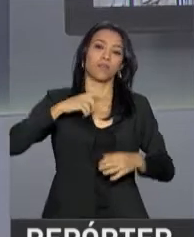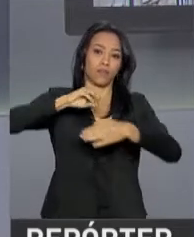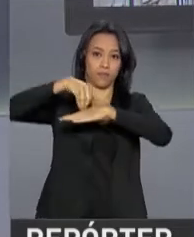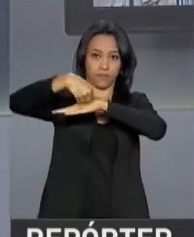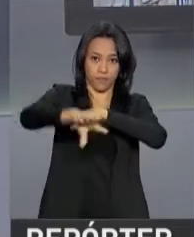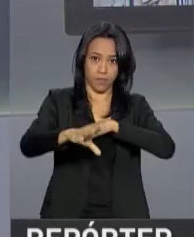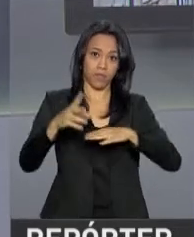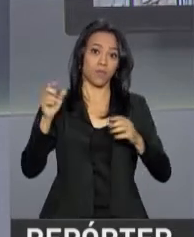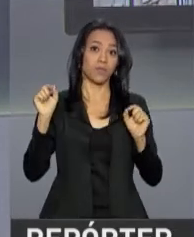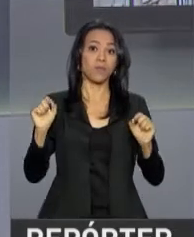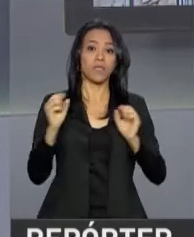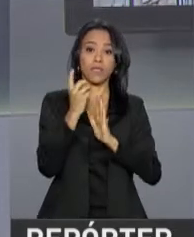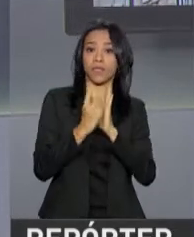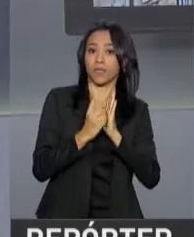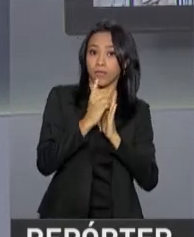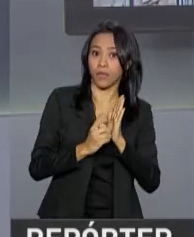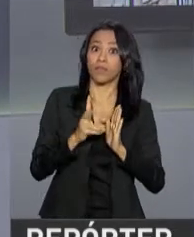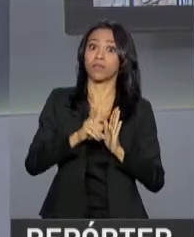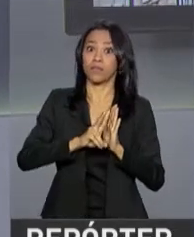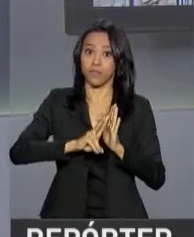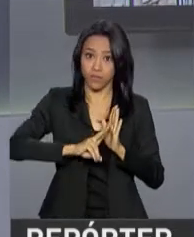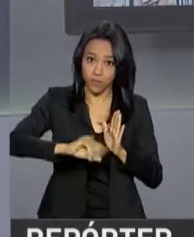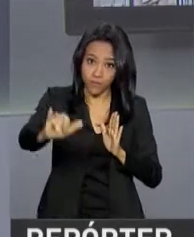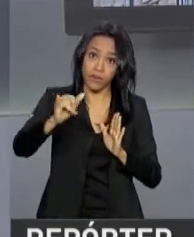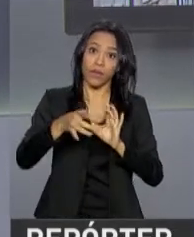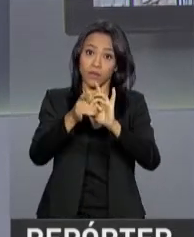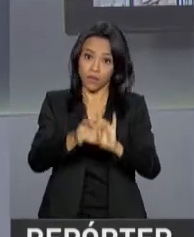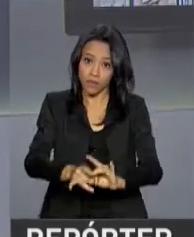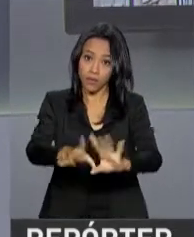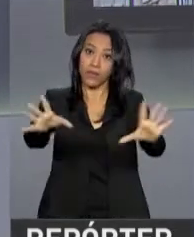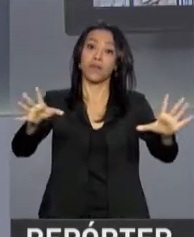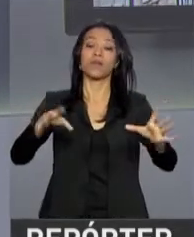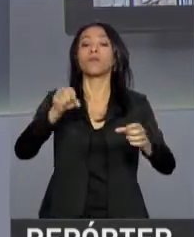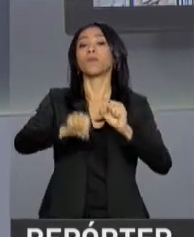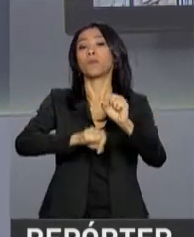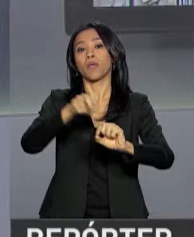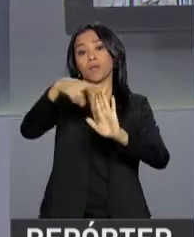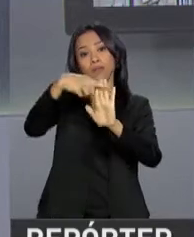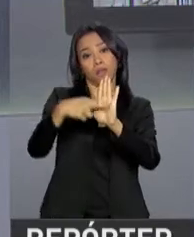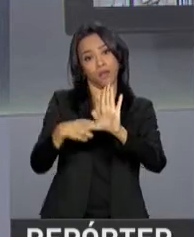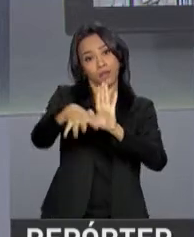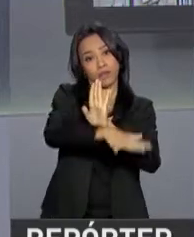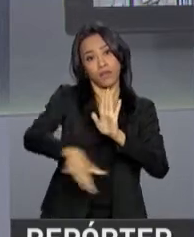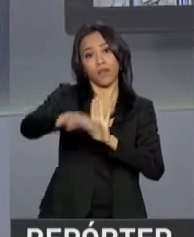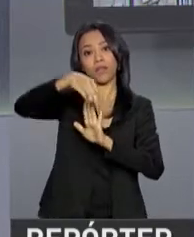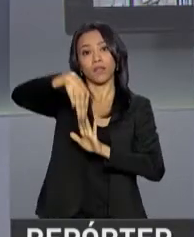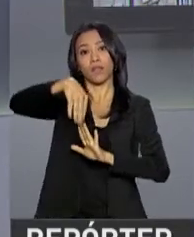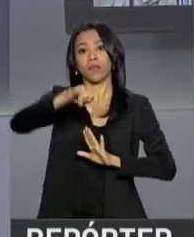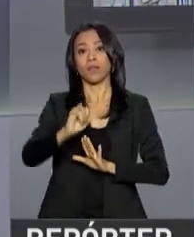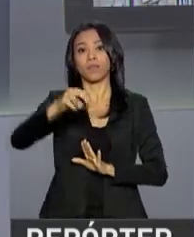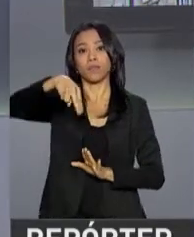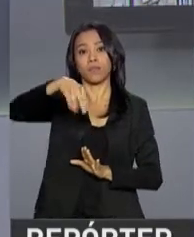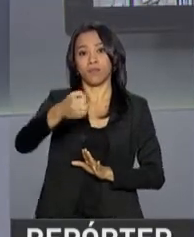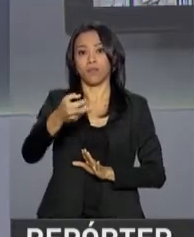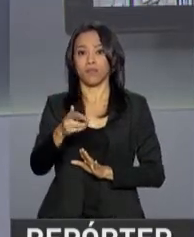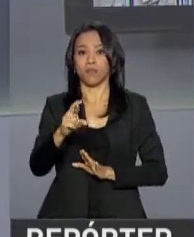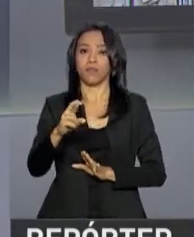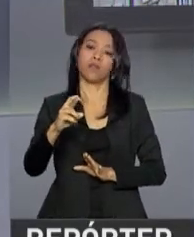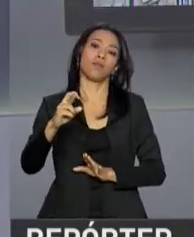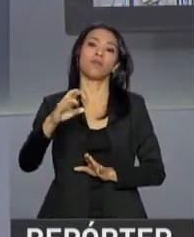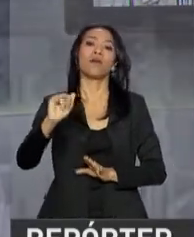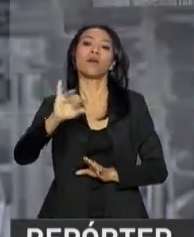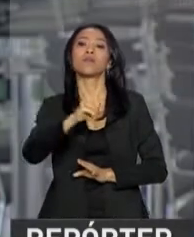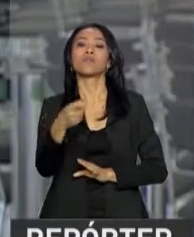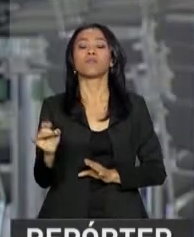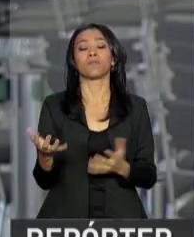informações sobre o decreto que vai regulamentar a mineração no brasil olá luana bom dia lá isso é bom dia bom dia